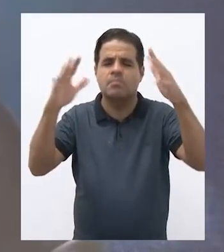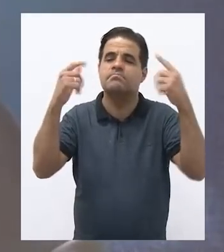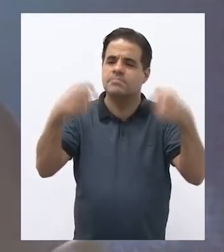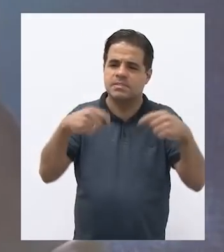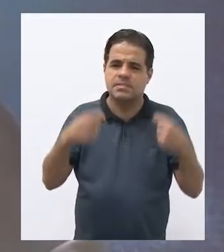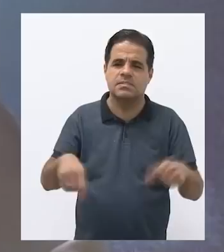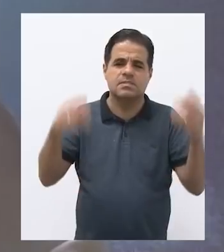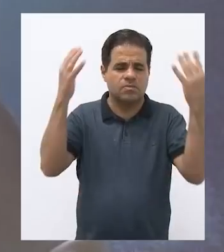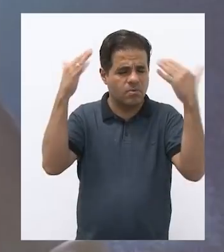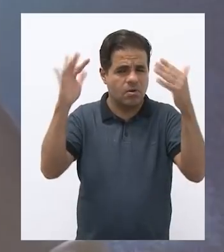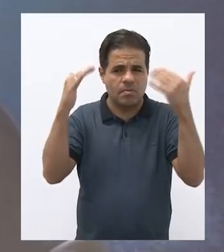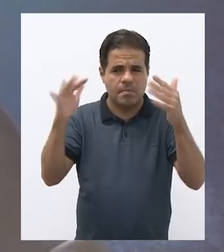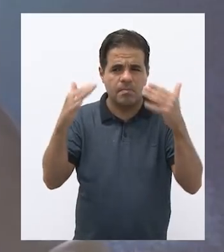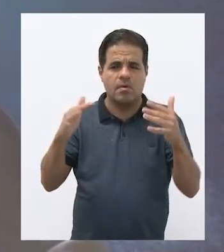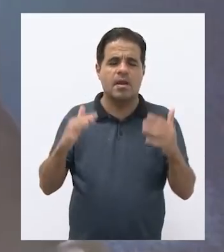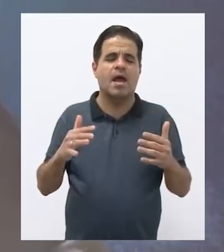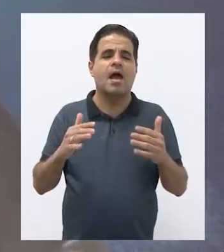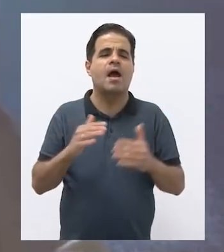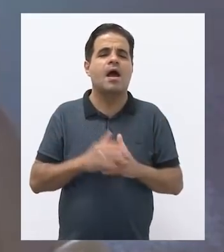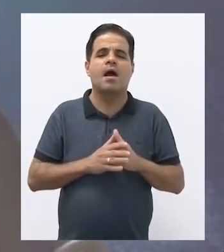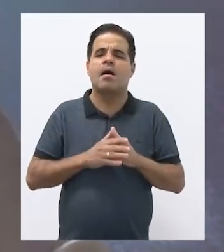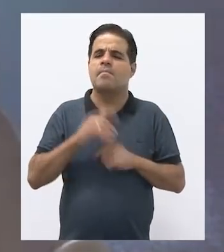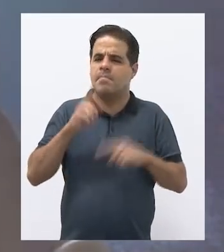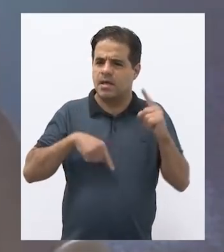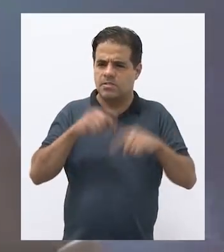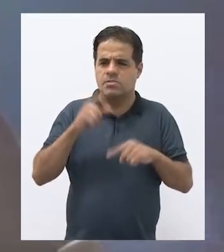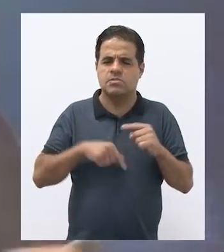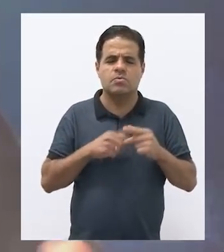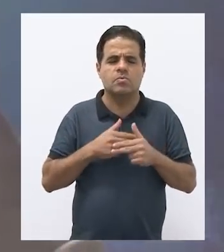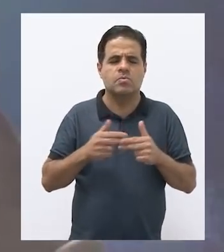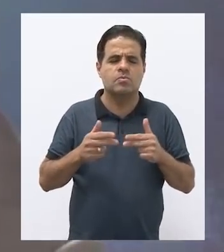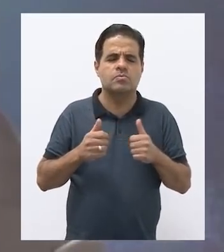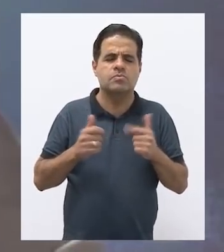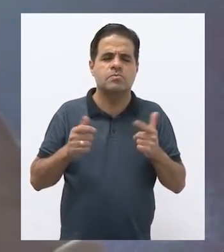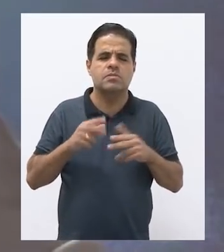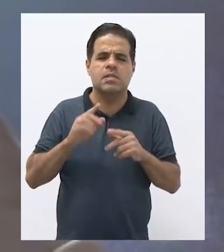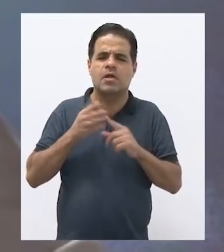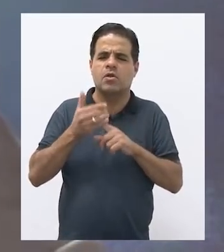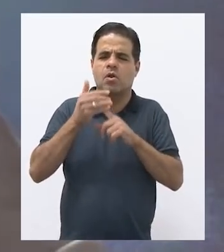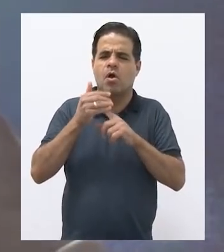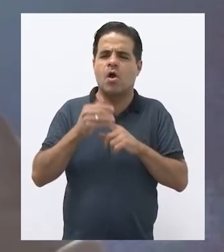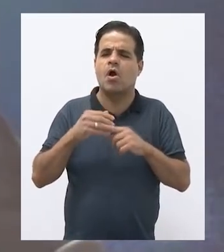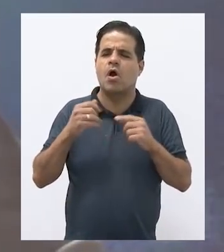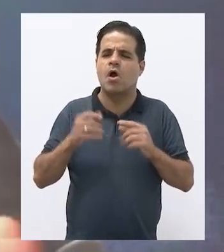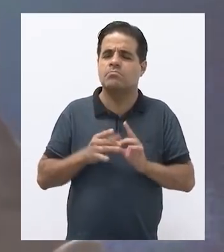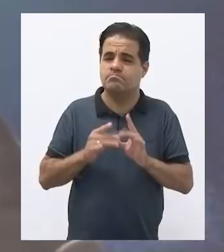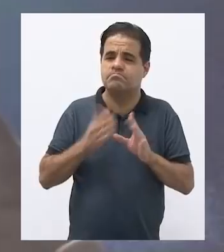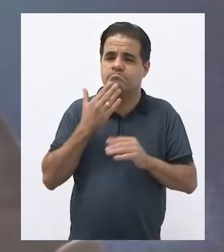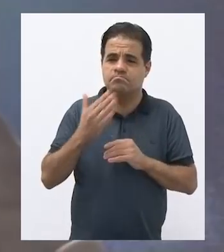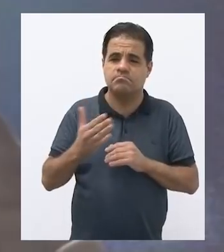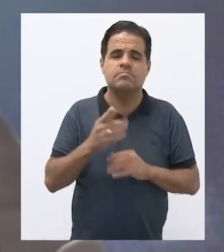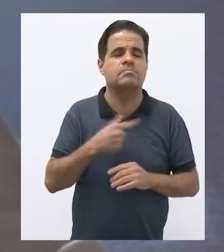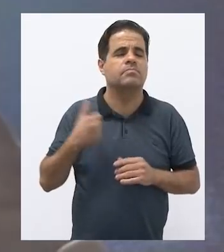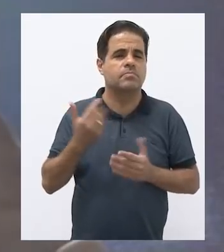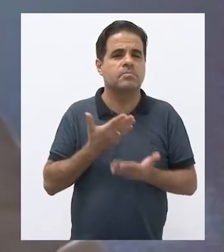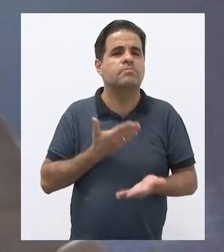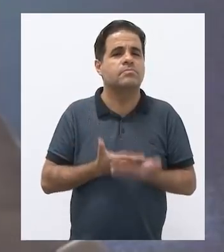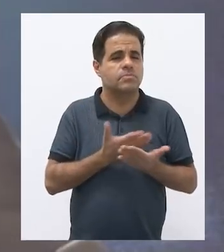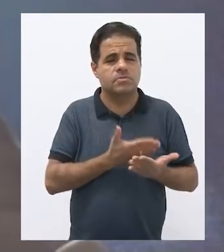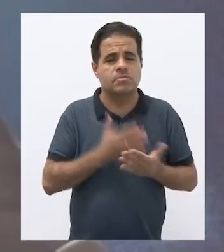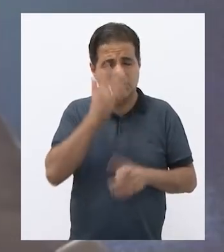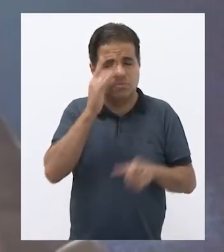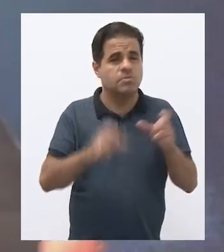evidentemente, que mais recursos tecnológicos estejam sendo demandados